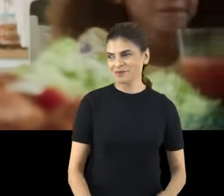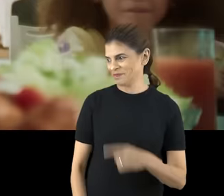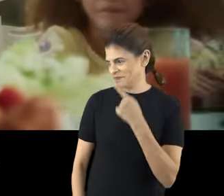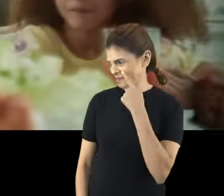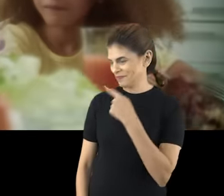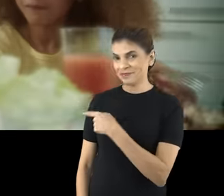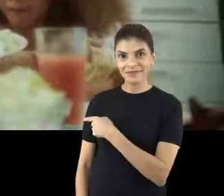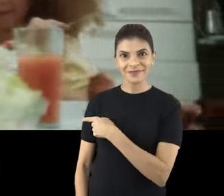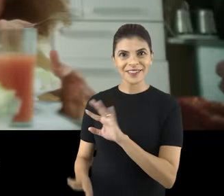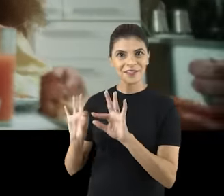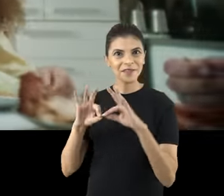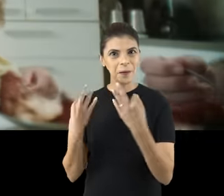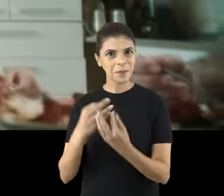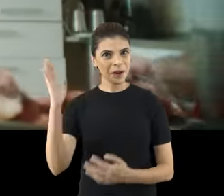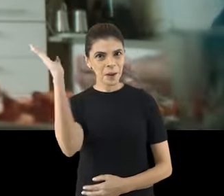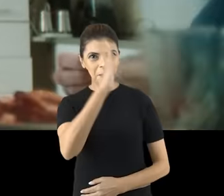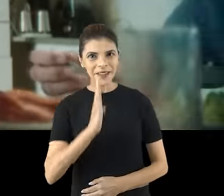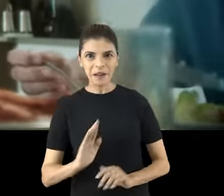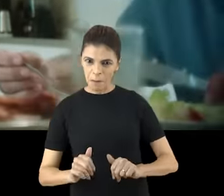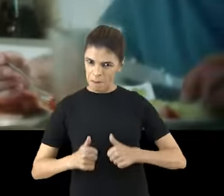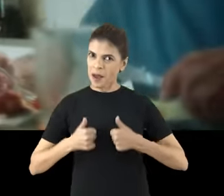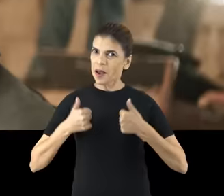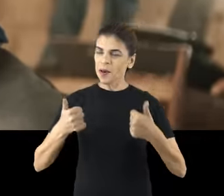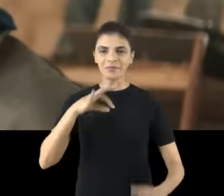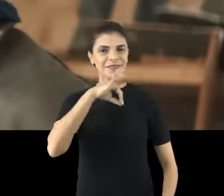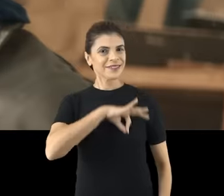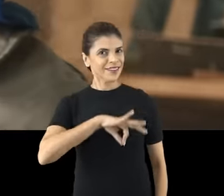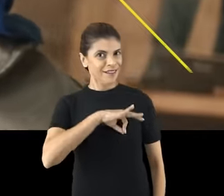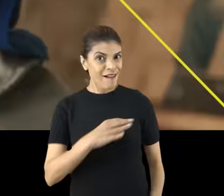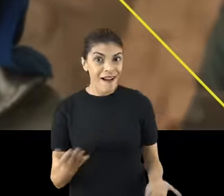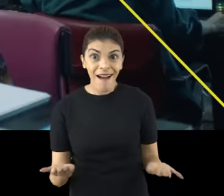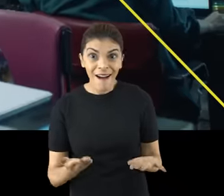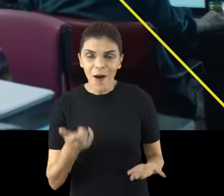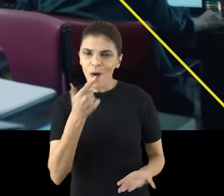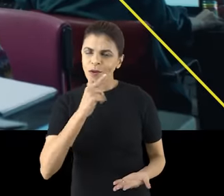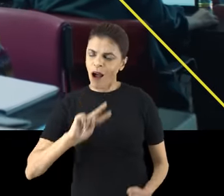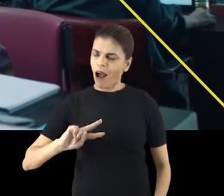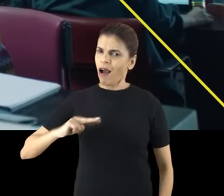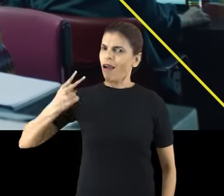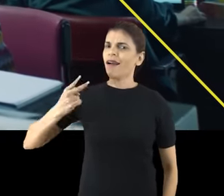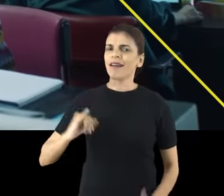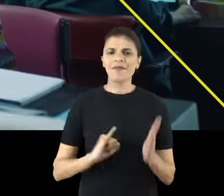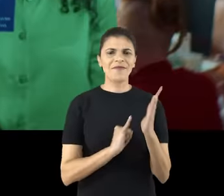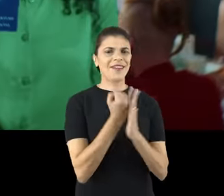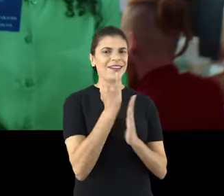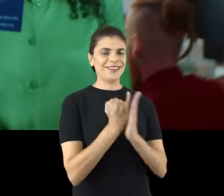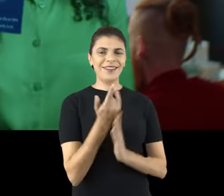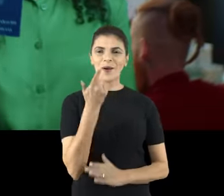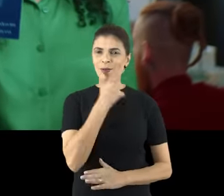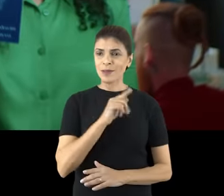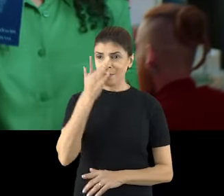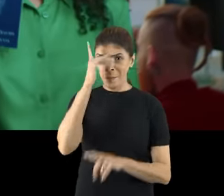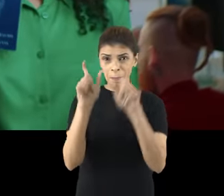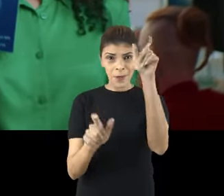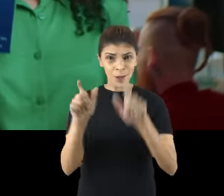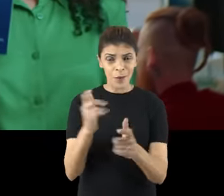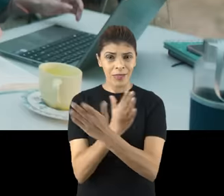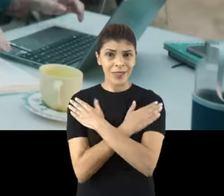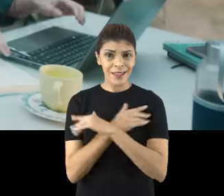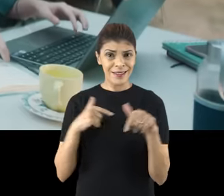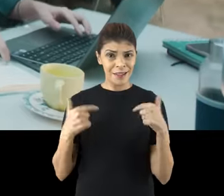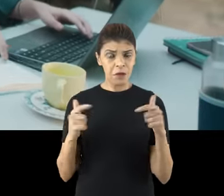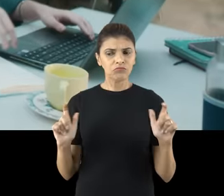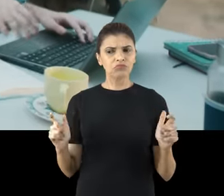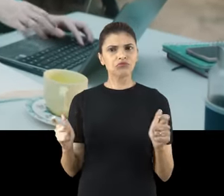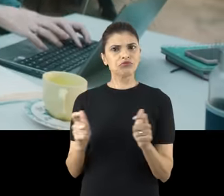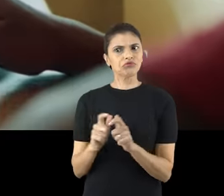Quer ver como a vida das famílias brasileiras está melhorando? O salário mínimo agora aumenta acima da inflação. Temos a menor taxa de desemprego